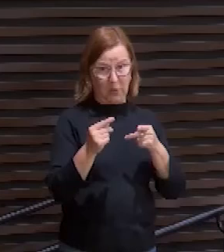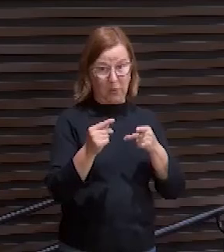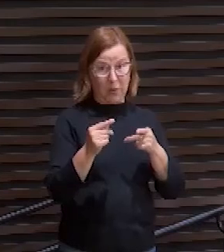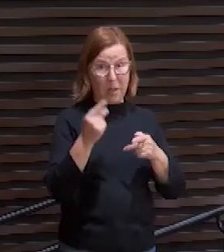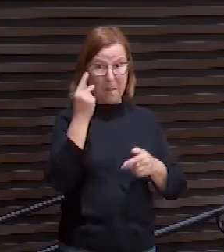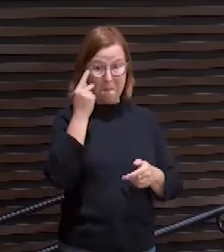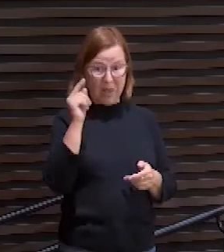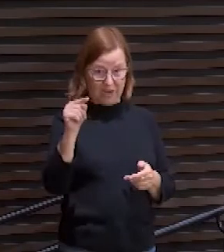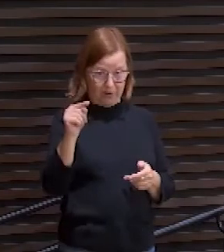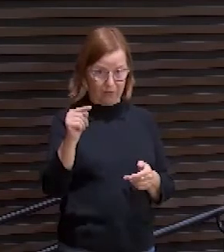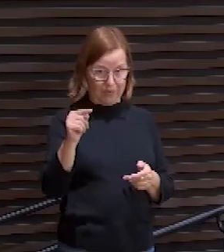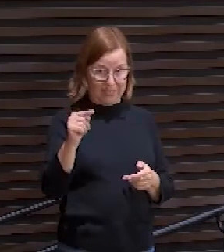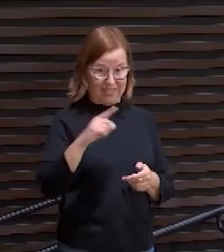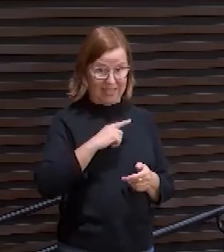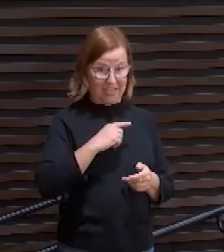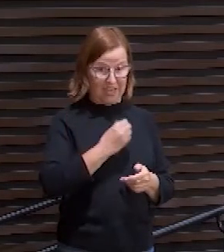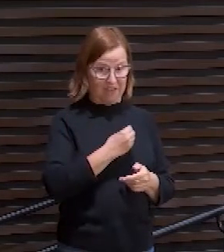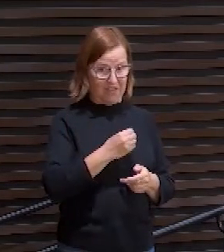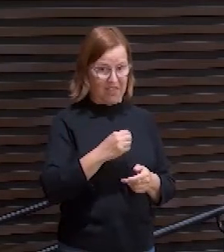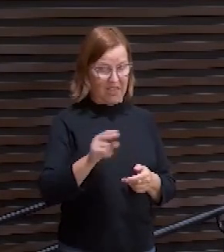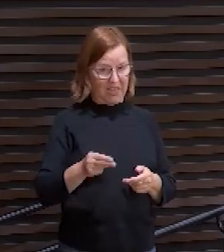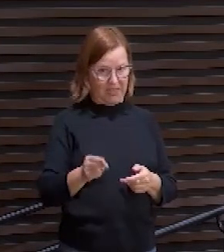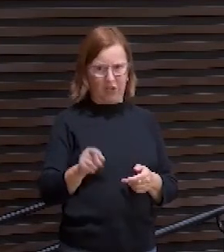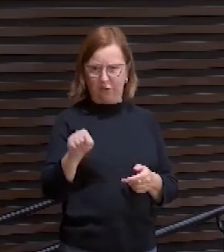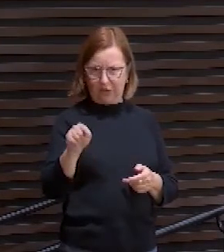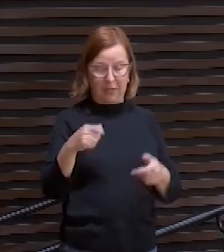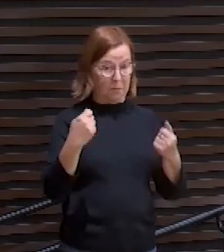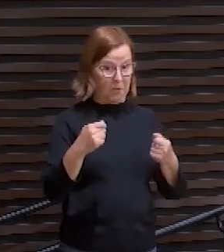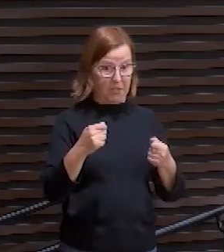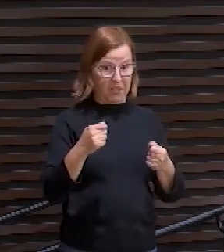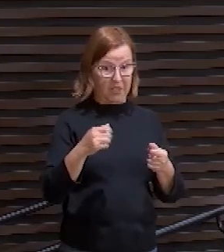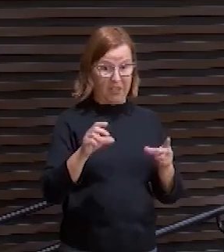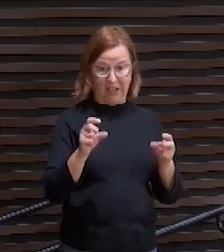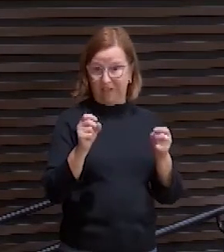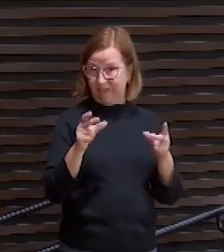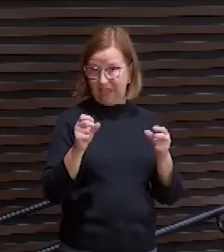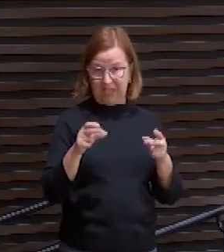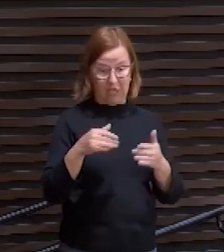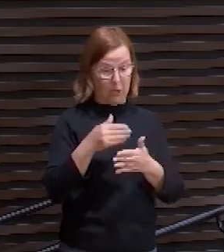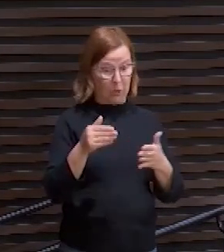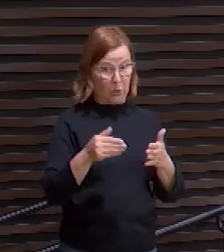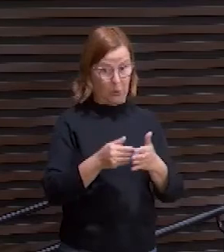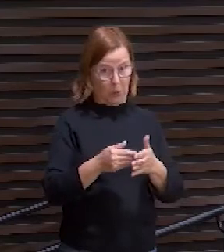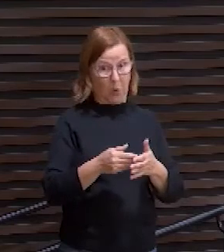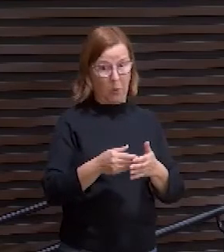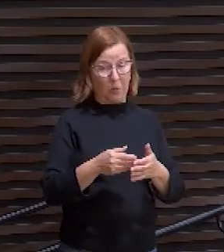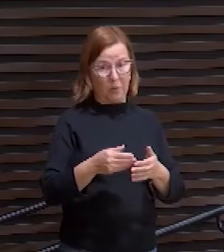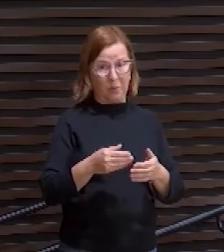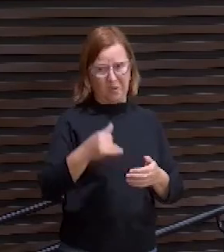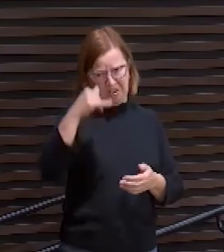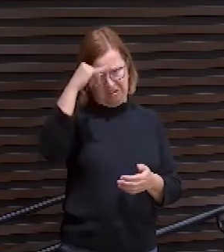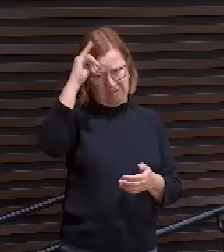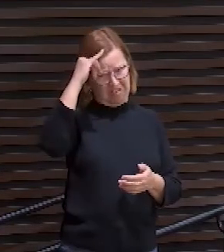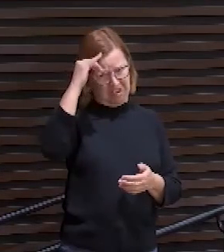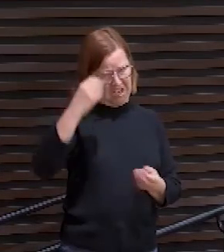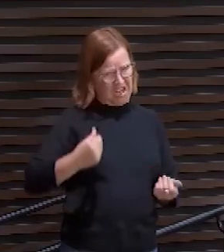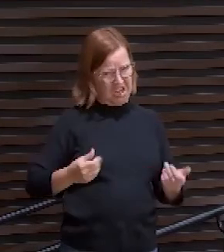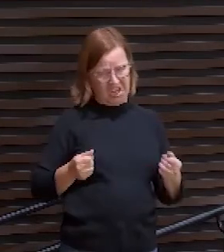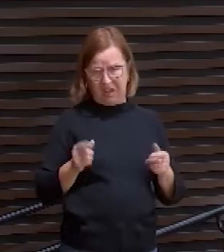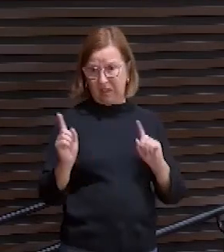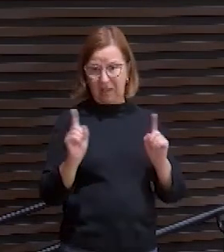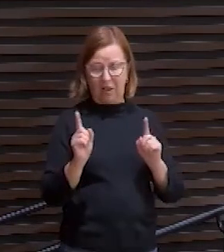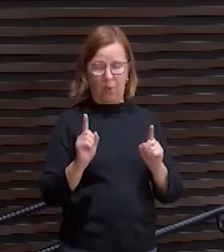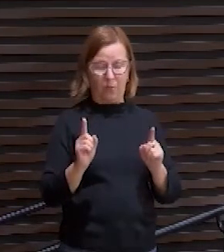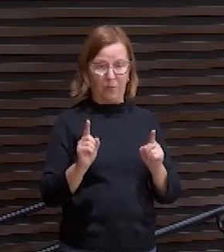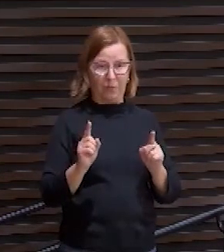você venda todos os bens. Não é isso que está sendo falado aqui. Isso aqui é algo para